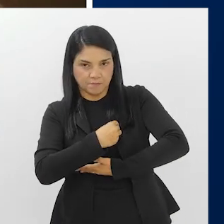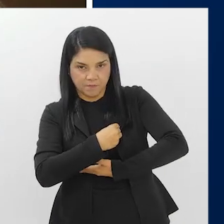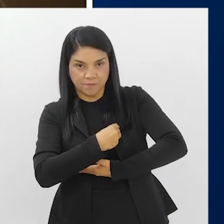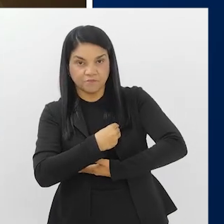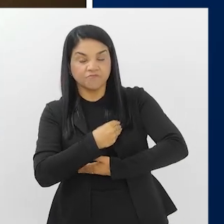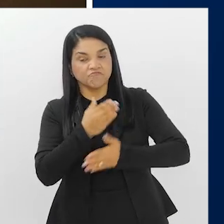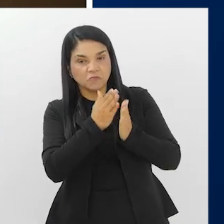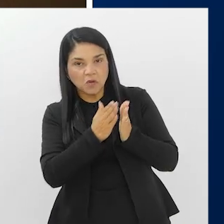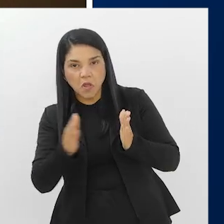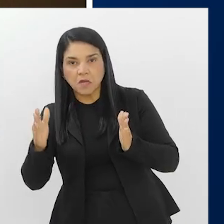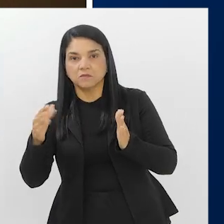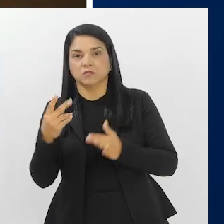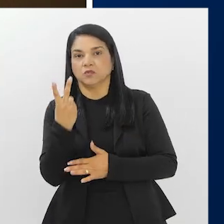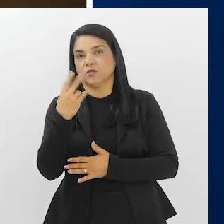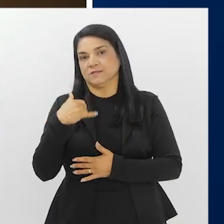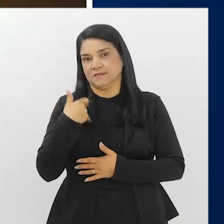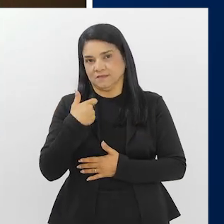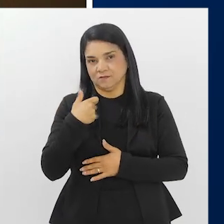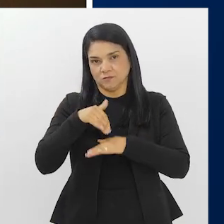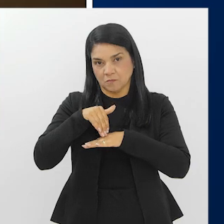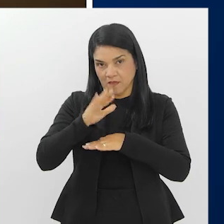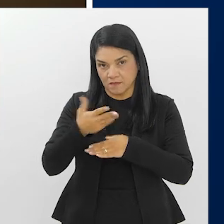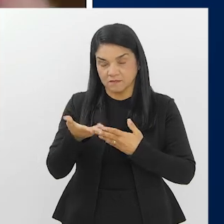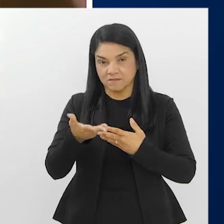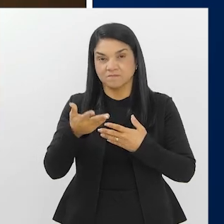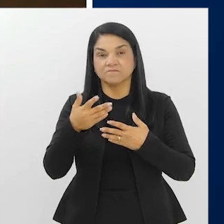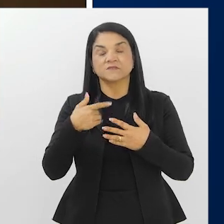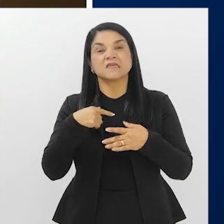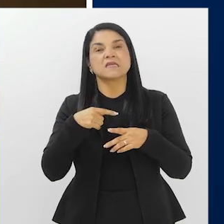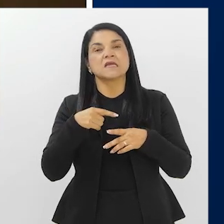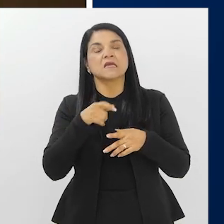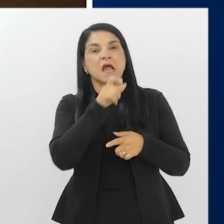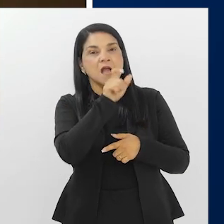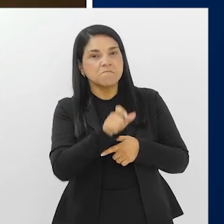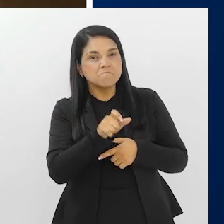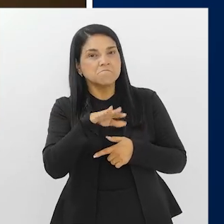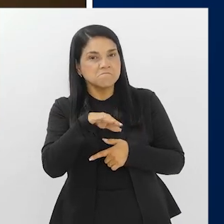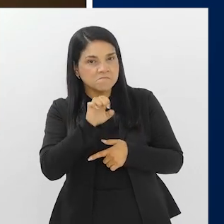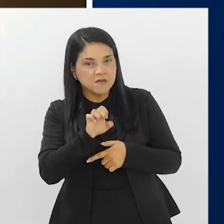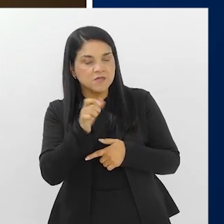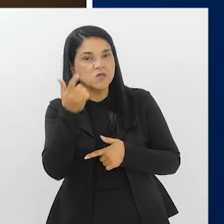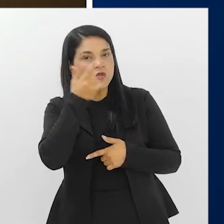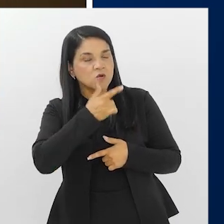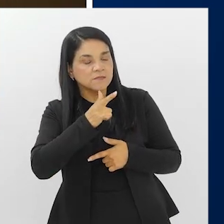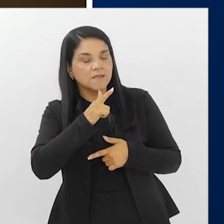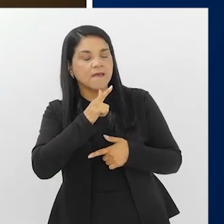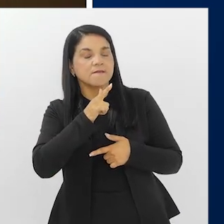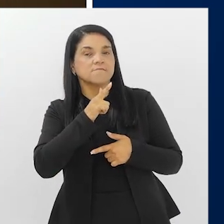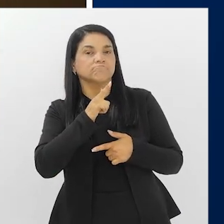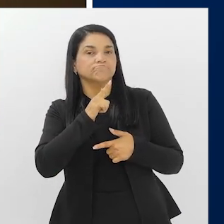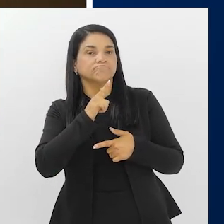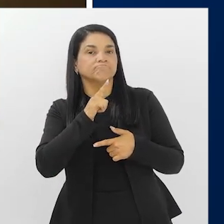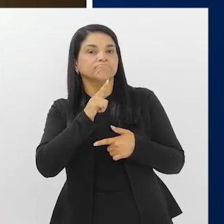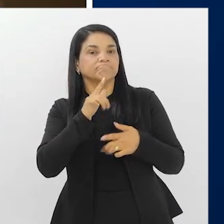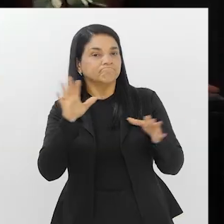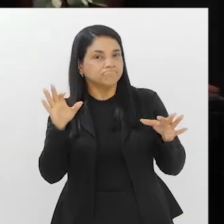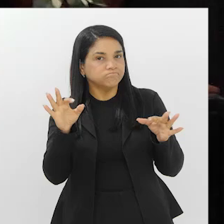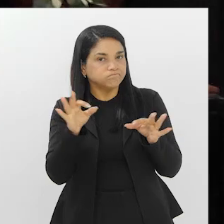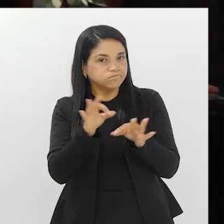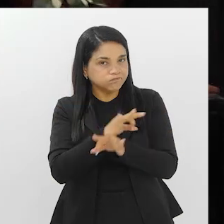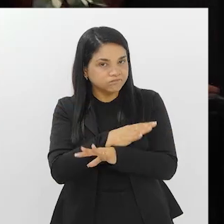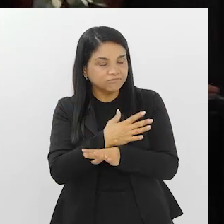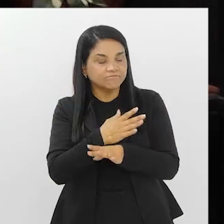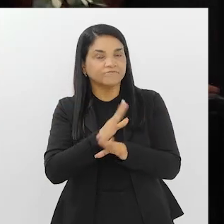se prolonga, mas tem sim. E quem finaliza, né, esse ciclo é a mãe e o bebê. Quando